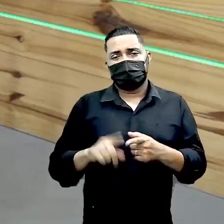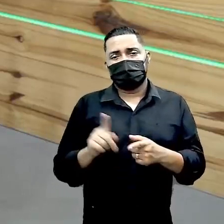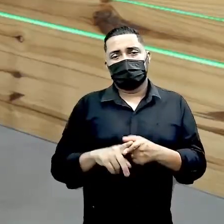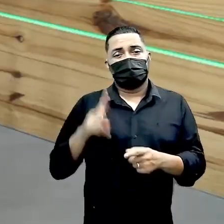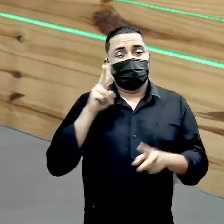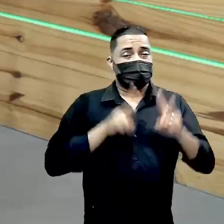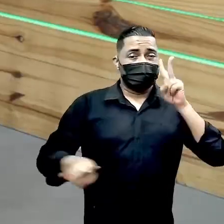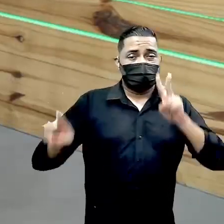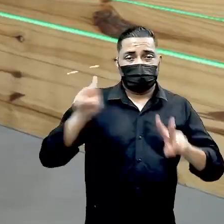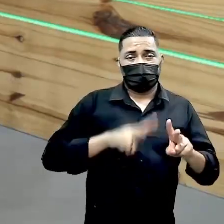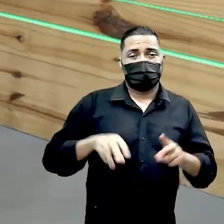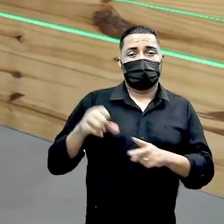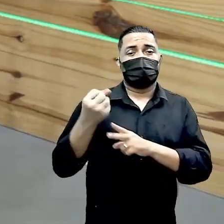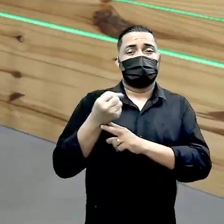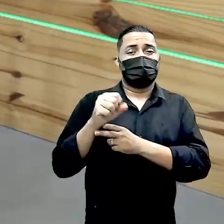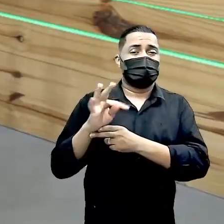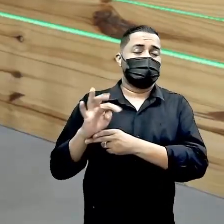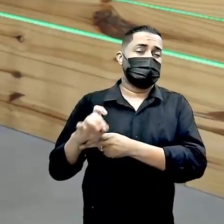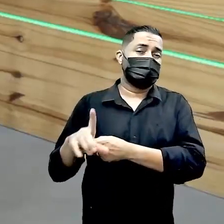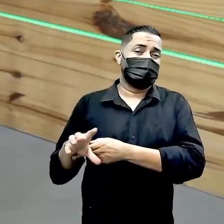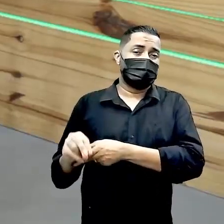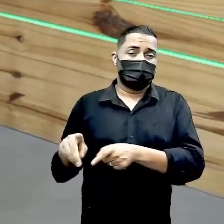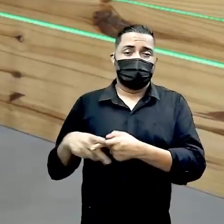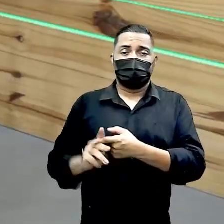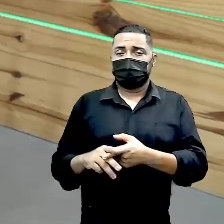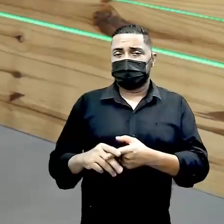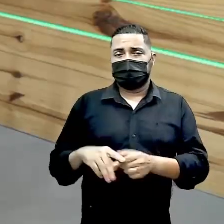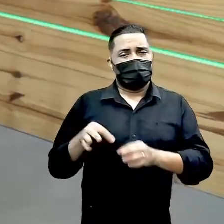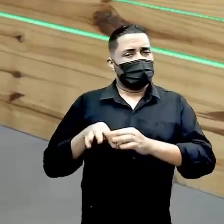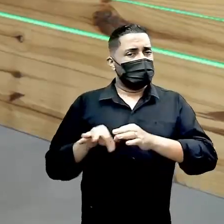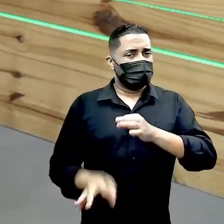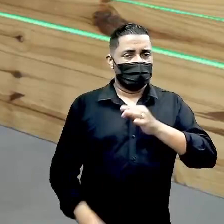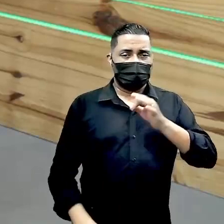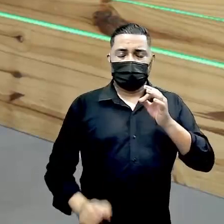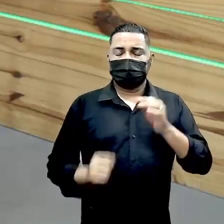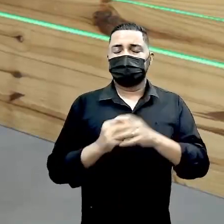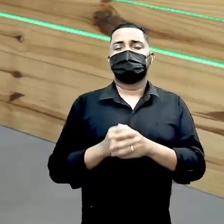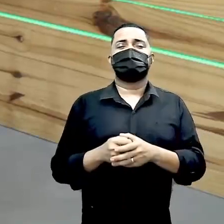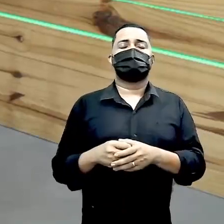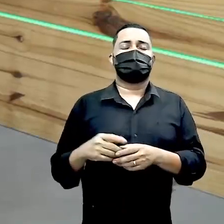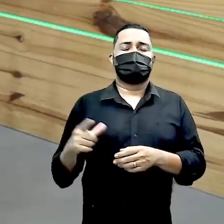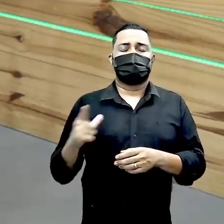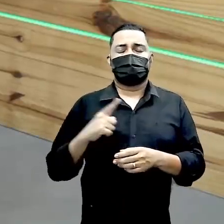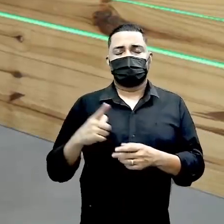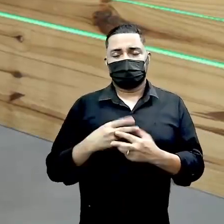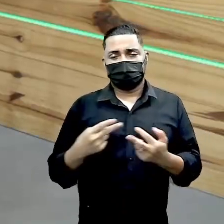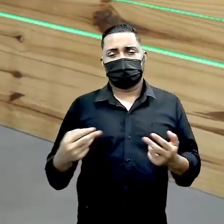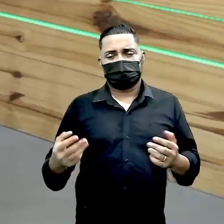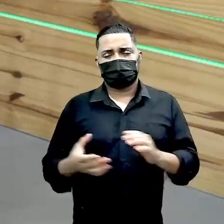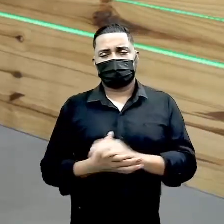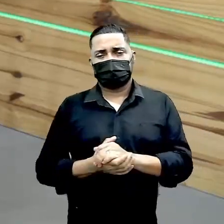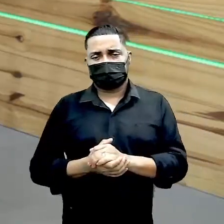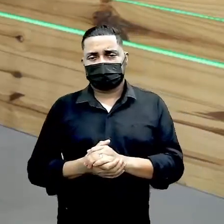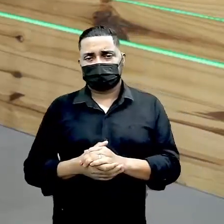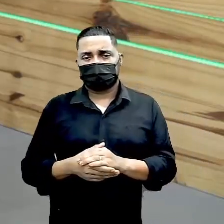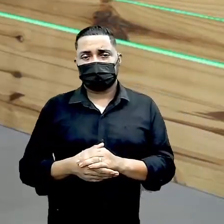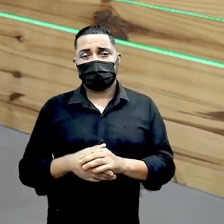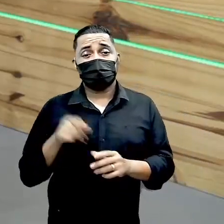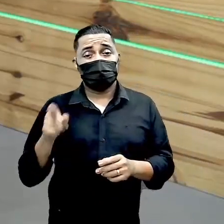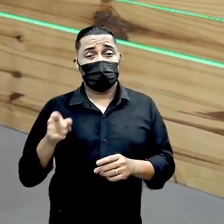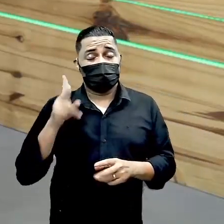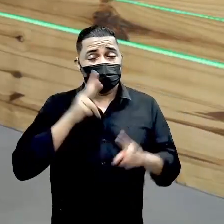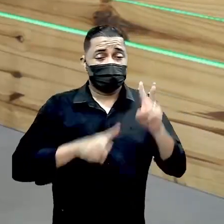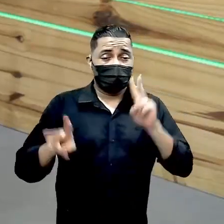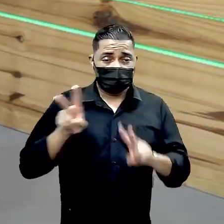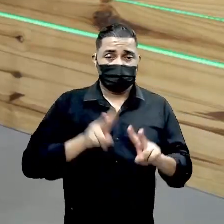ferramenta muito grande, que você pode aí ter um projeto Node, um React, alguma coisa mais nova. O Visual Studio ele